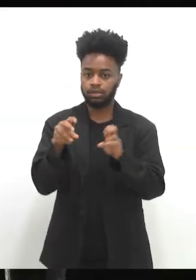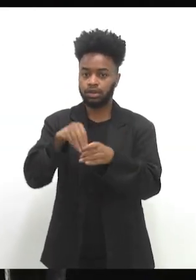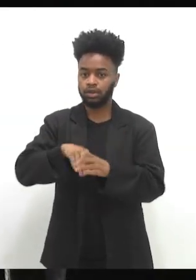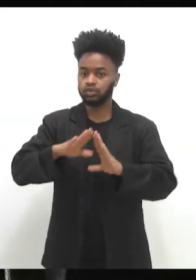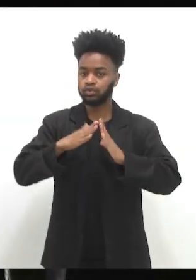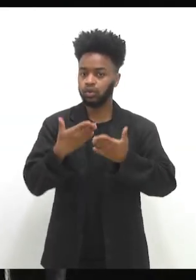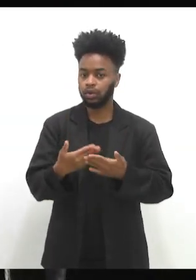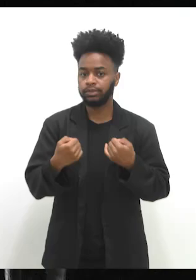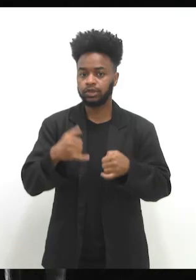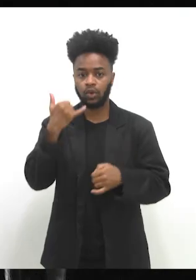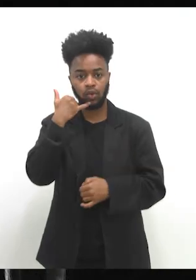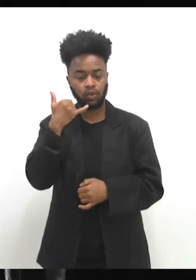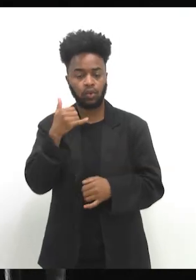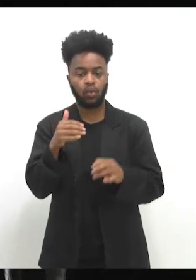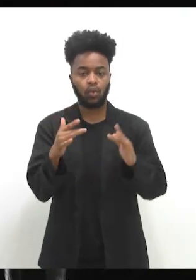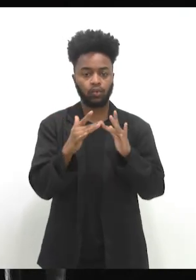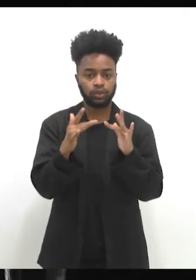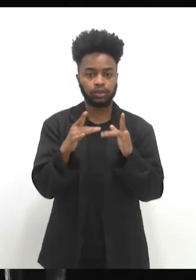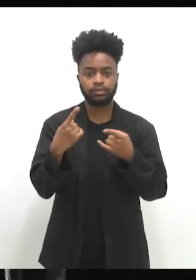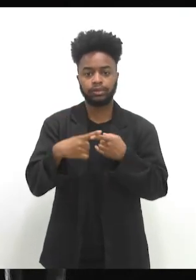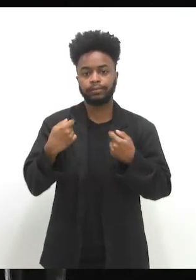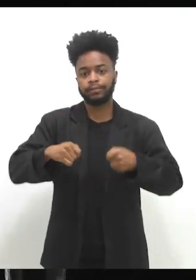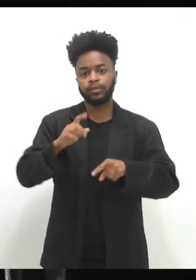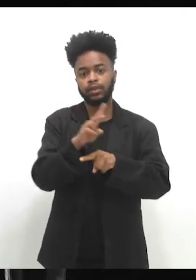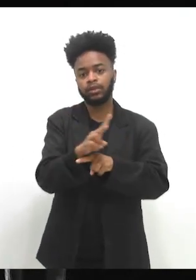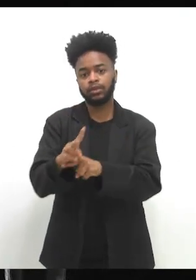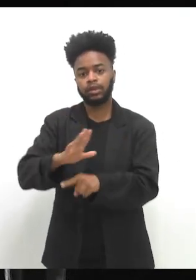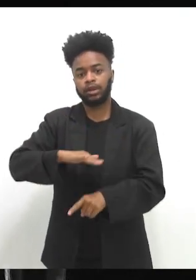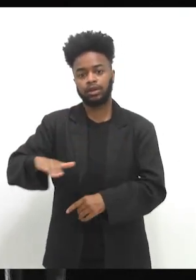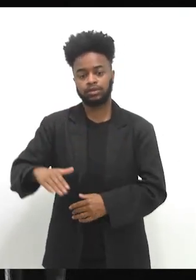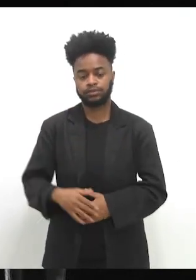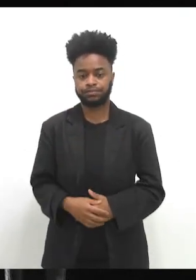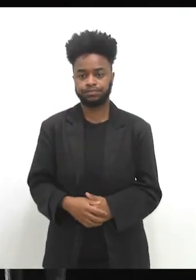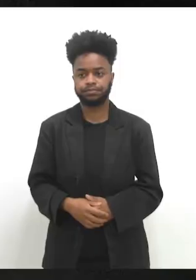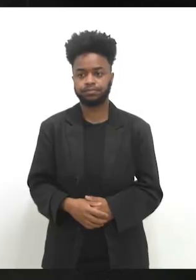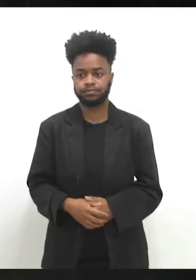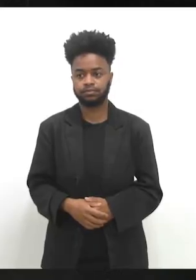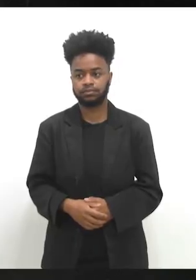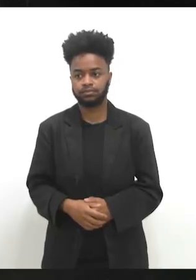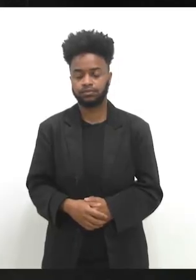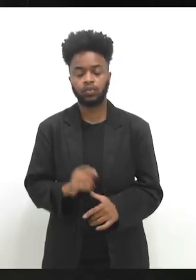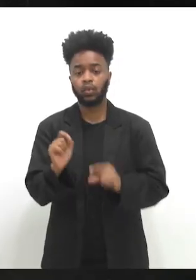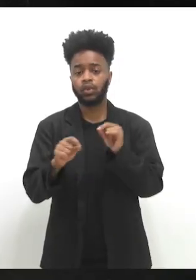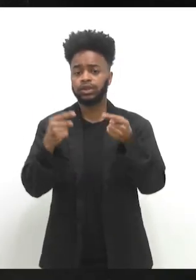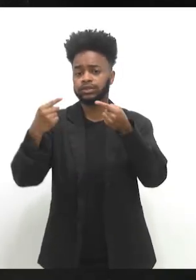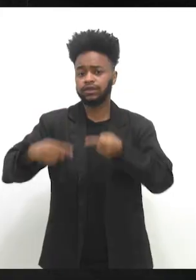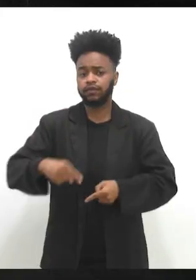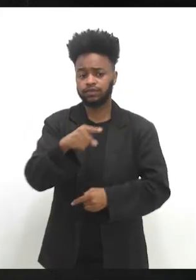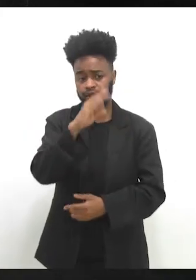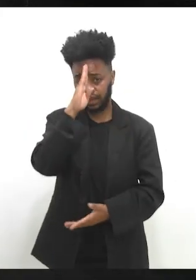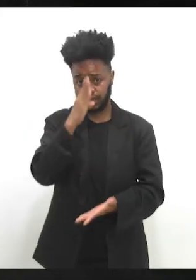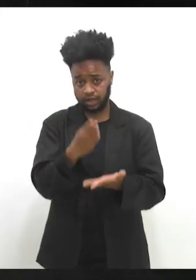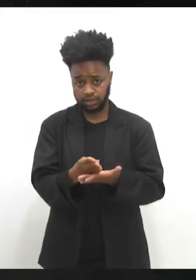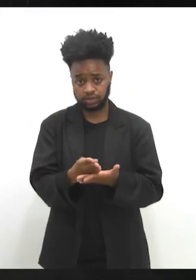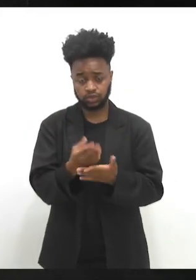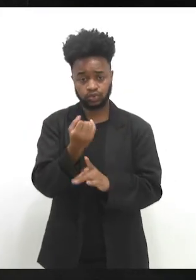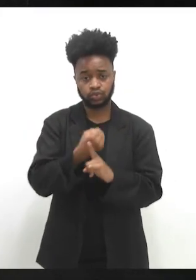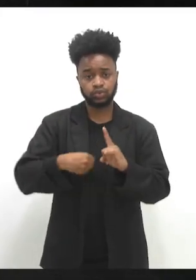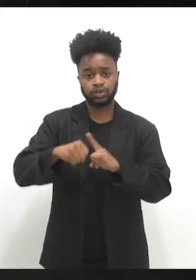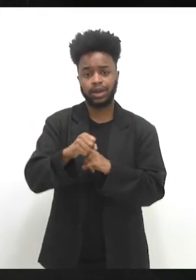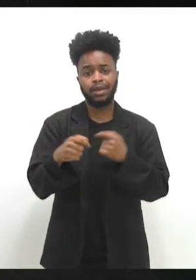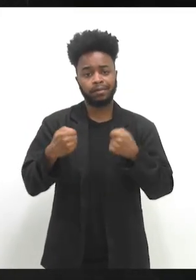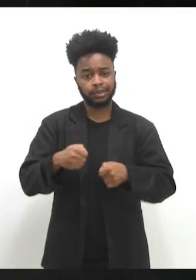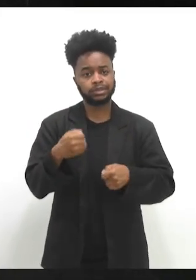dentro das escolas, entrar em contato, porque a gente precisa proteger esses vulneráveis. Quais os desafios que você acha que a gente,